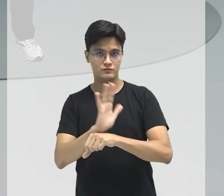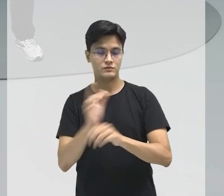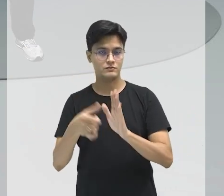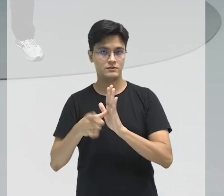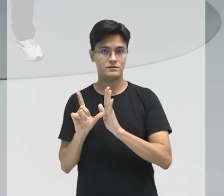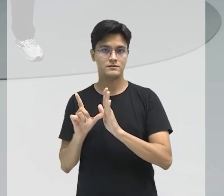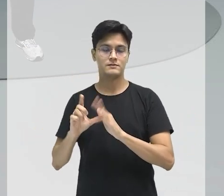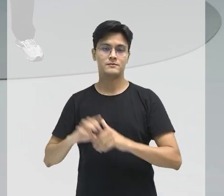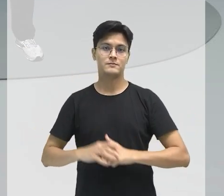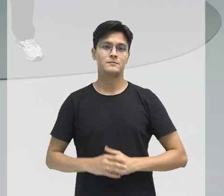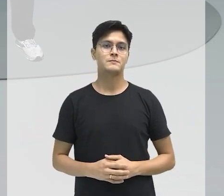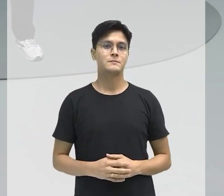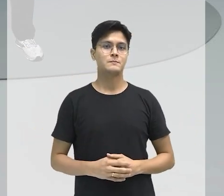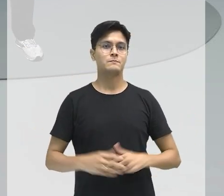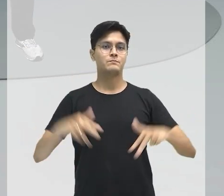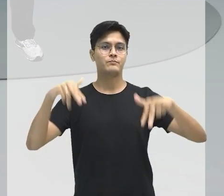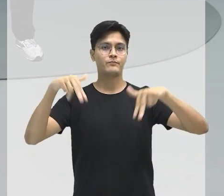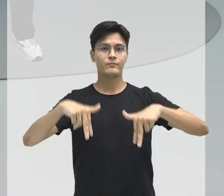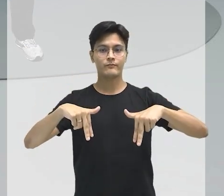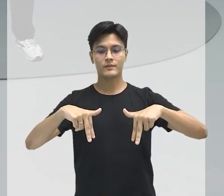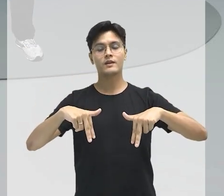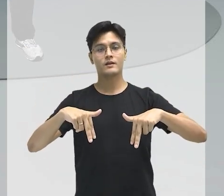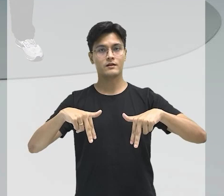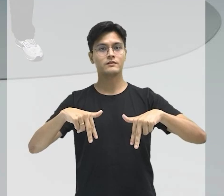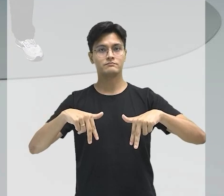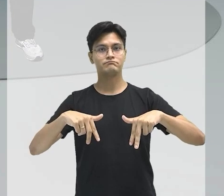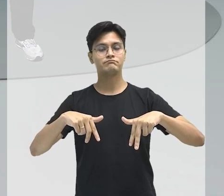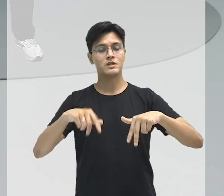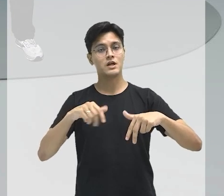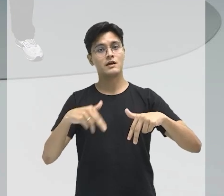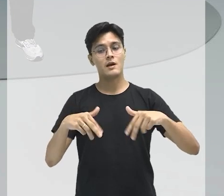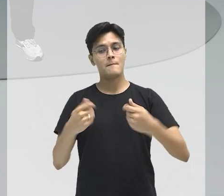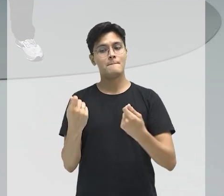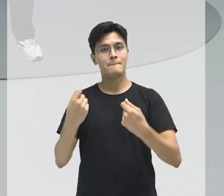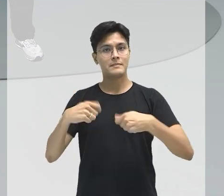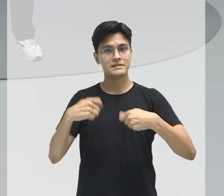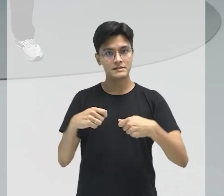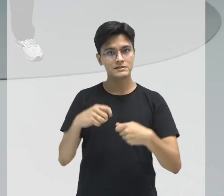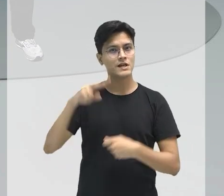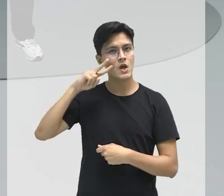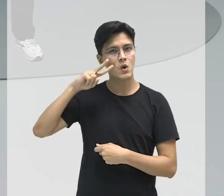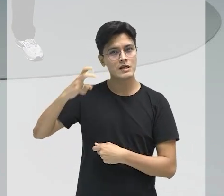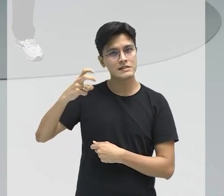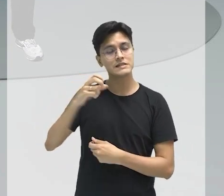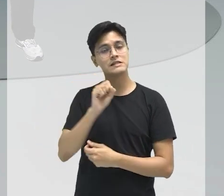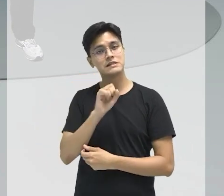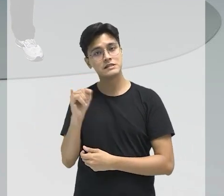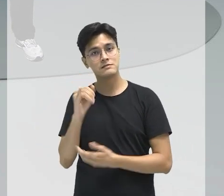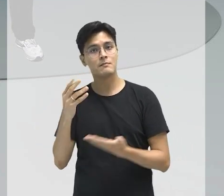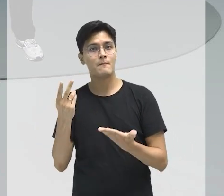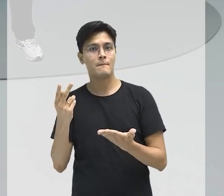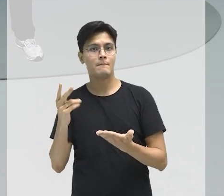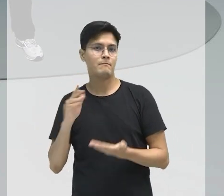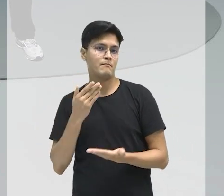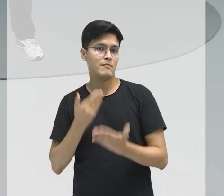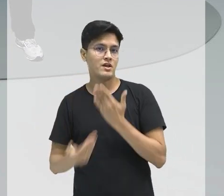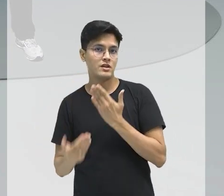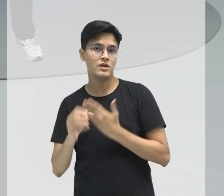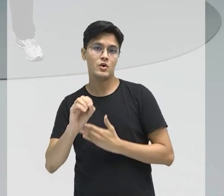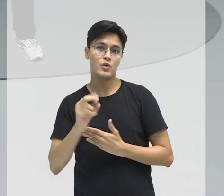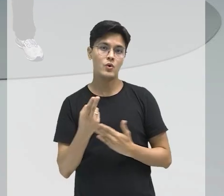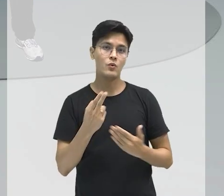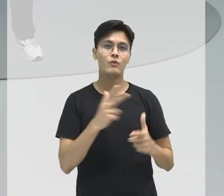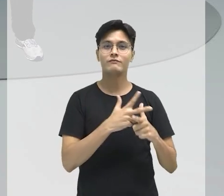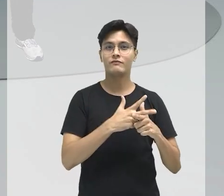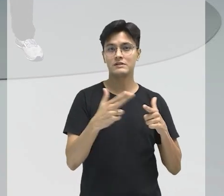Paulo. Cabe aos atletas reconhecer a derrota, né? Vitória ou empate, que é algo que eles respeitam